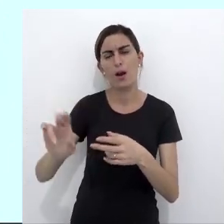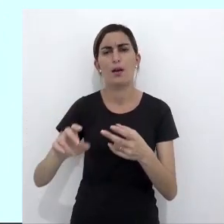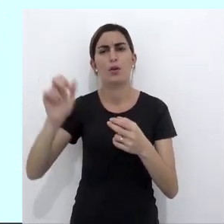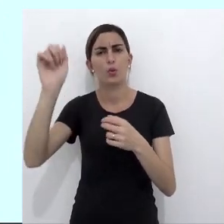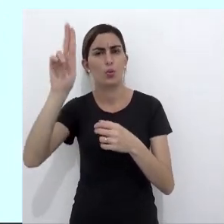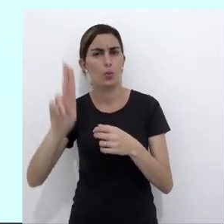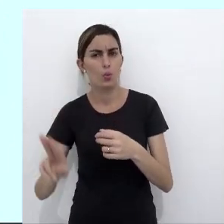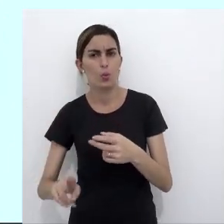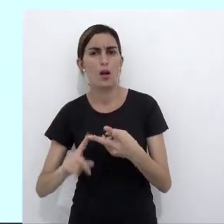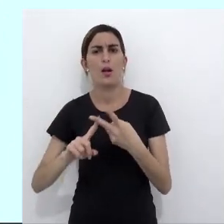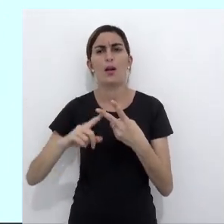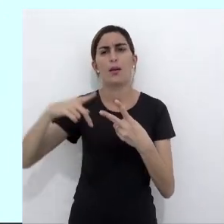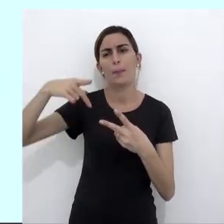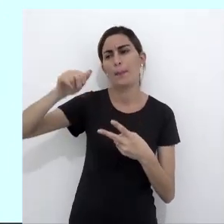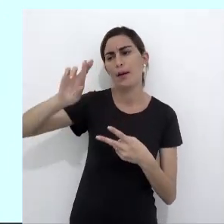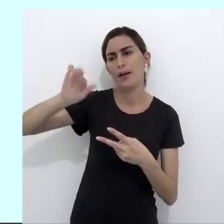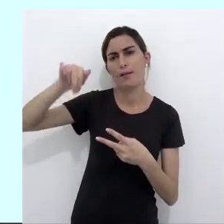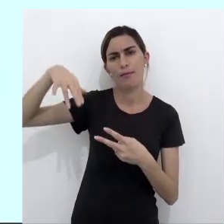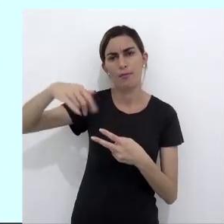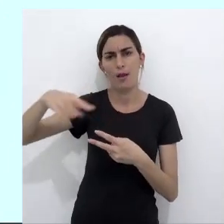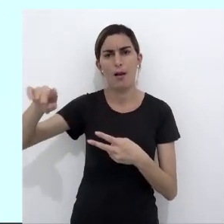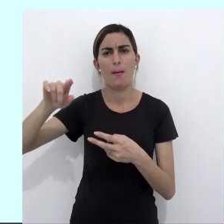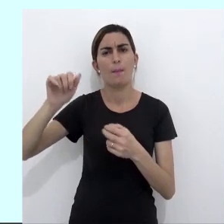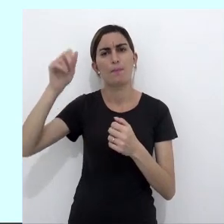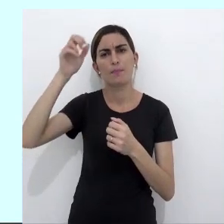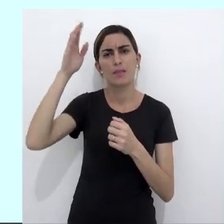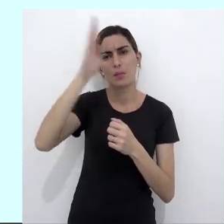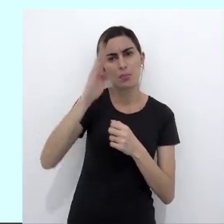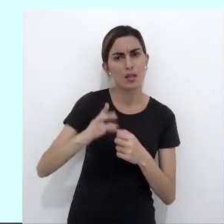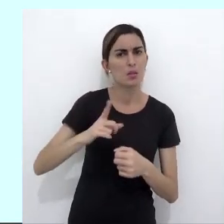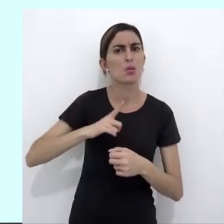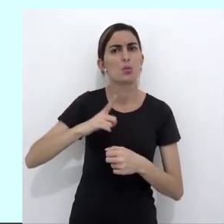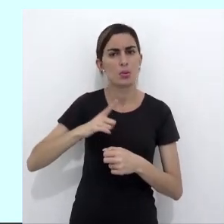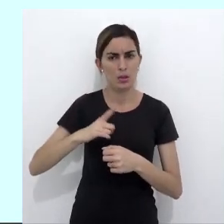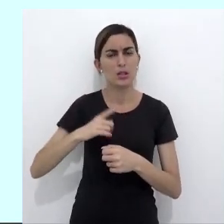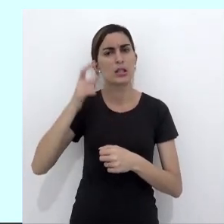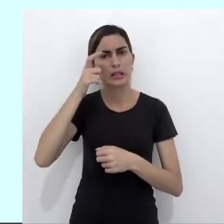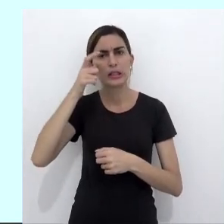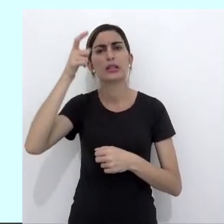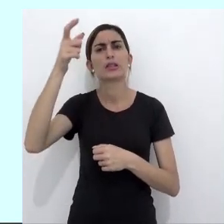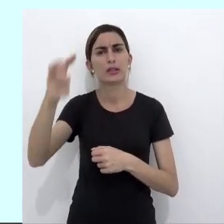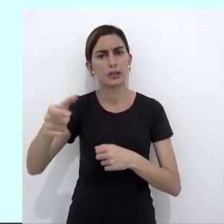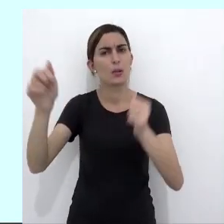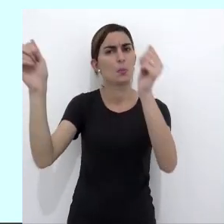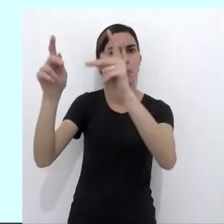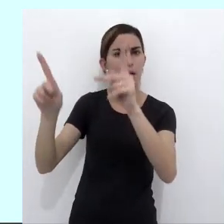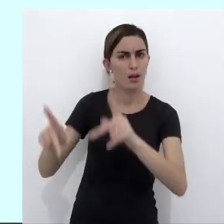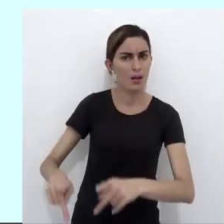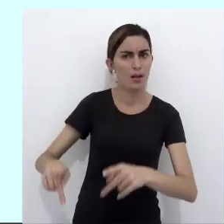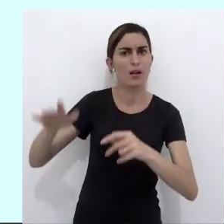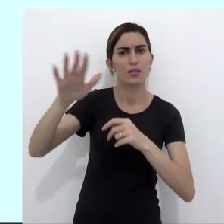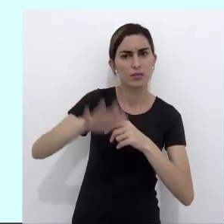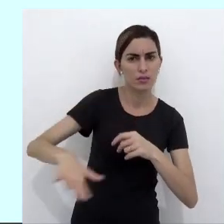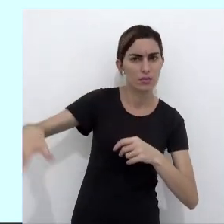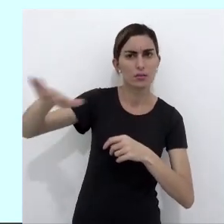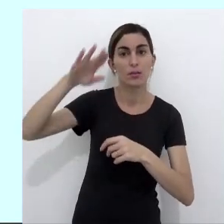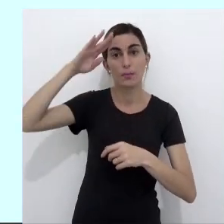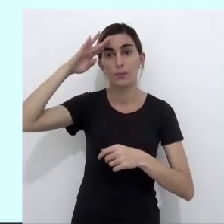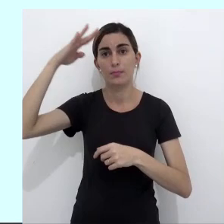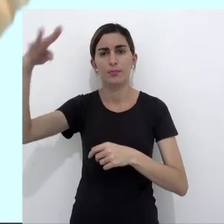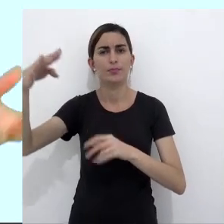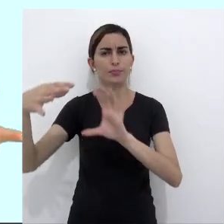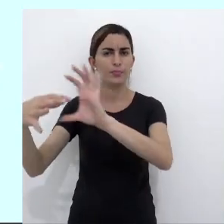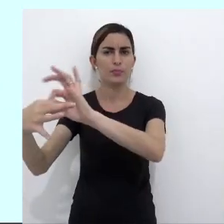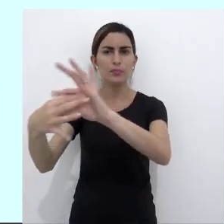o Rio Paraná. Então o Brasil tinha grande interesse de pacificar aquela região, principalmente se aliando